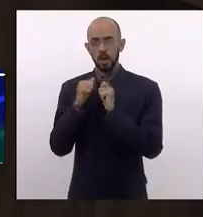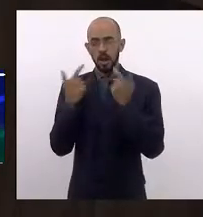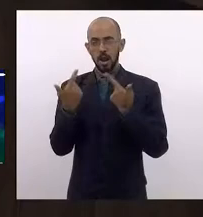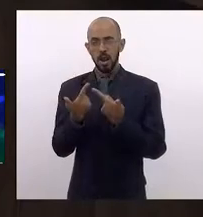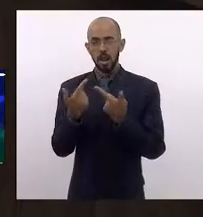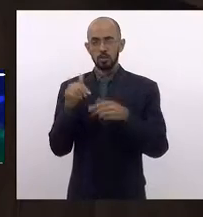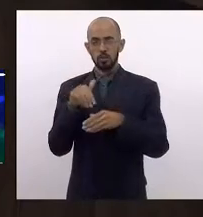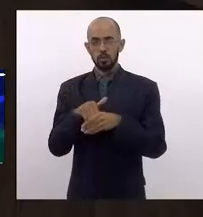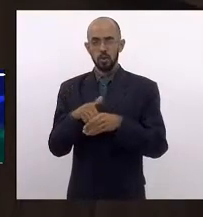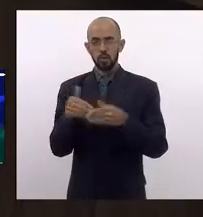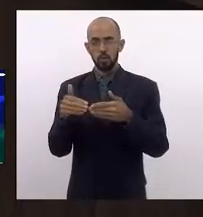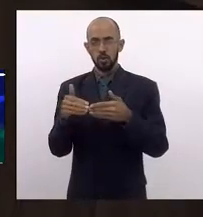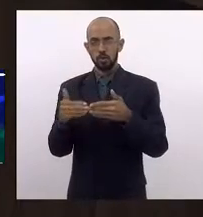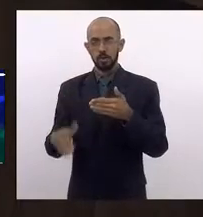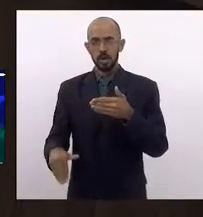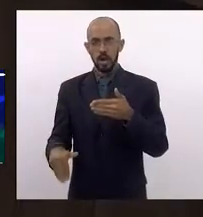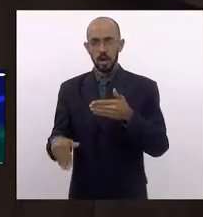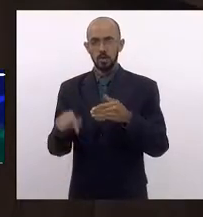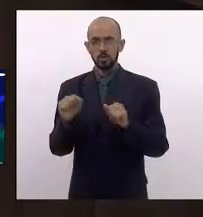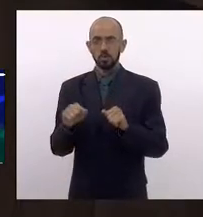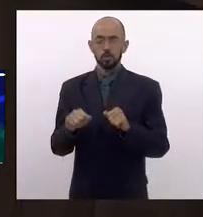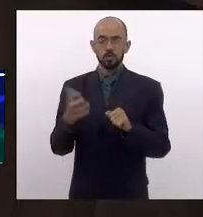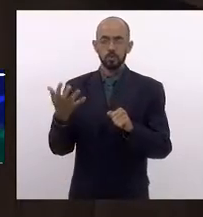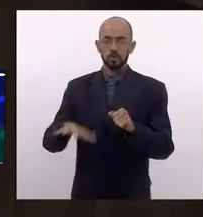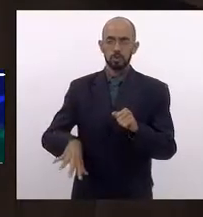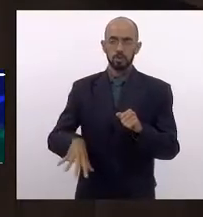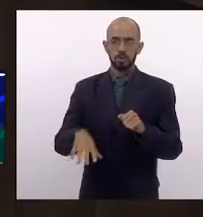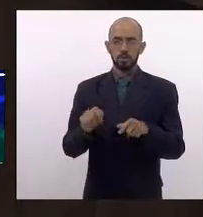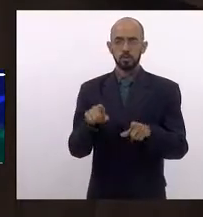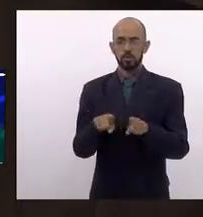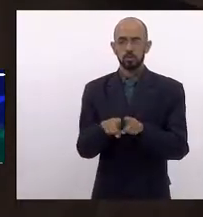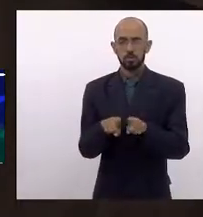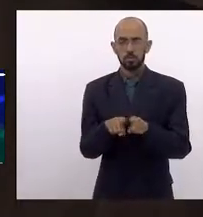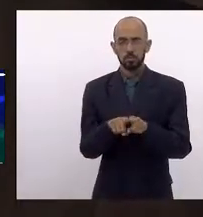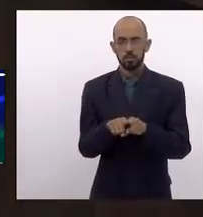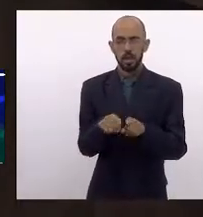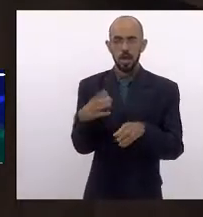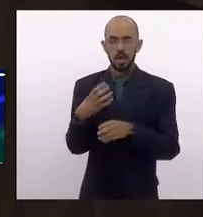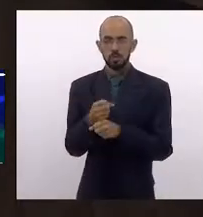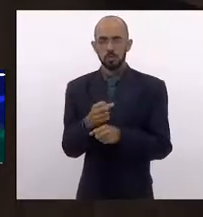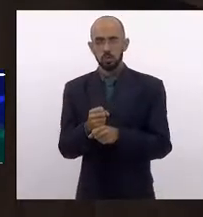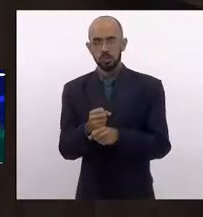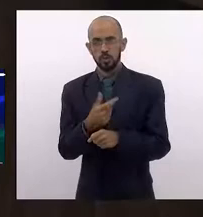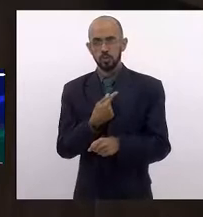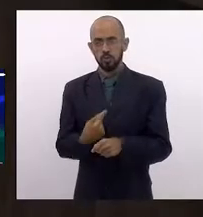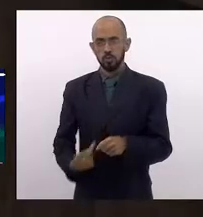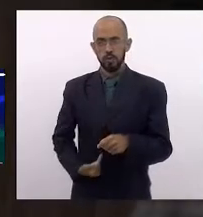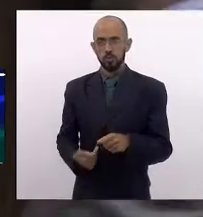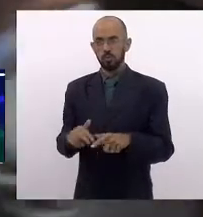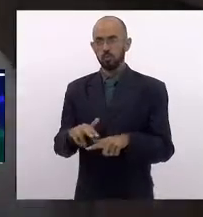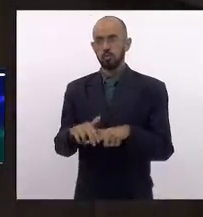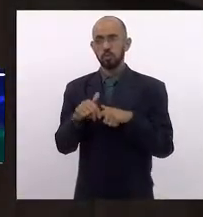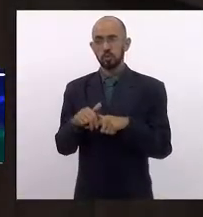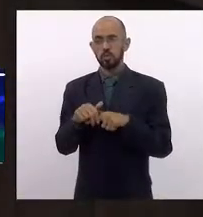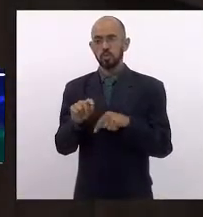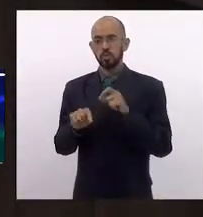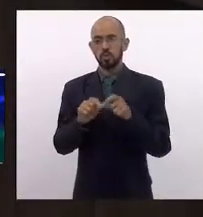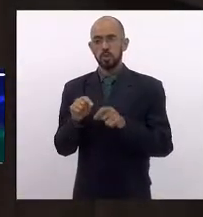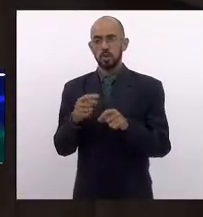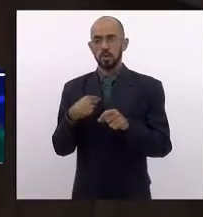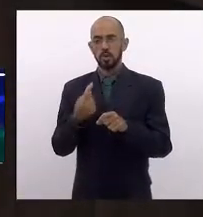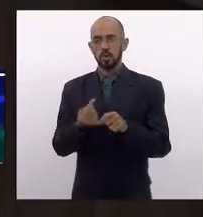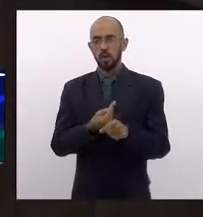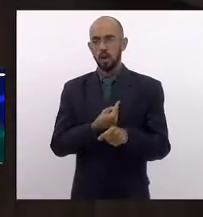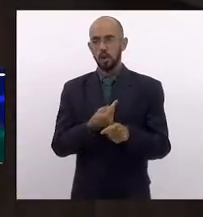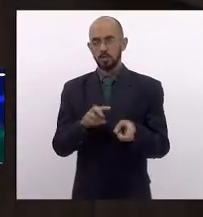o voto contrário rejeitando as contas do governo Então nesse sentido a gente